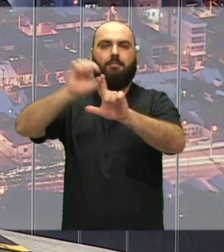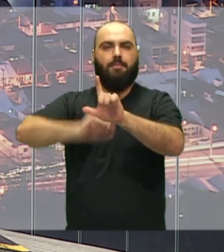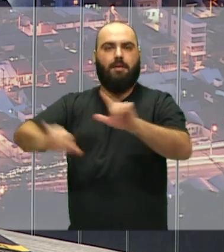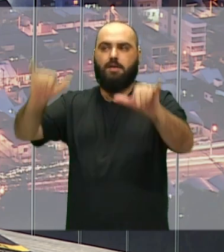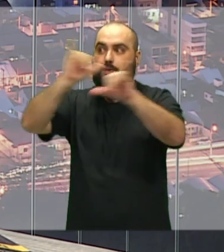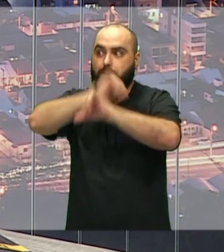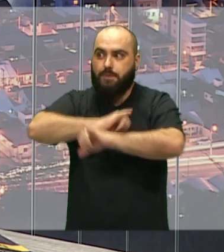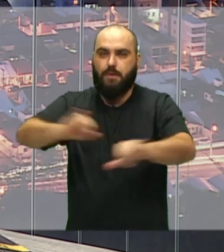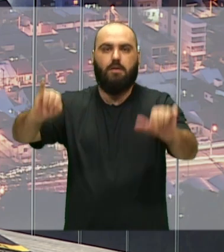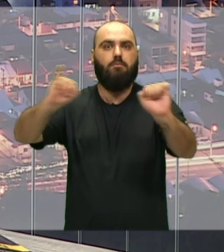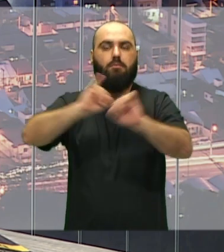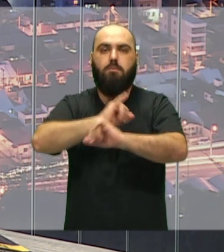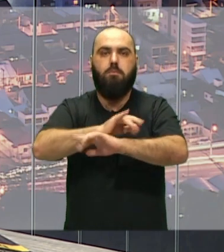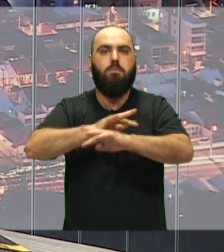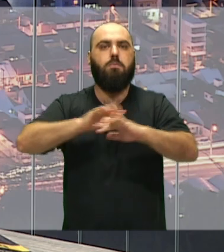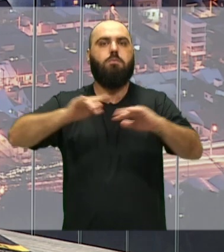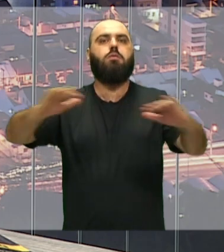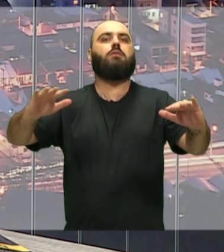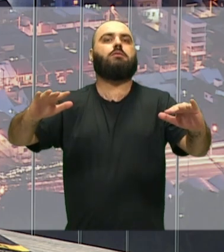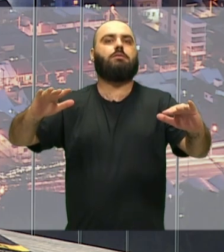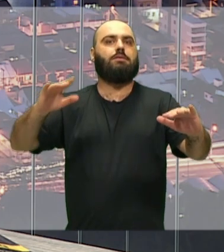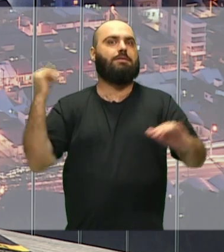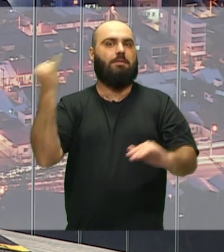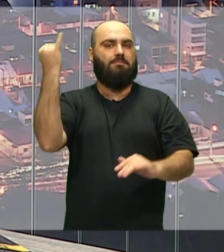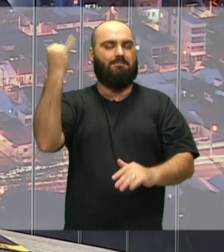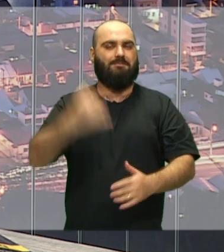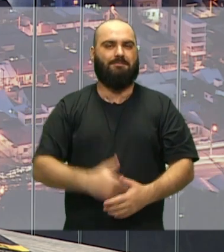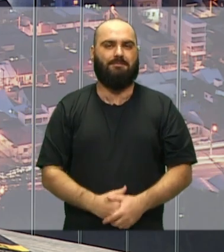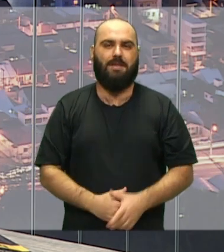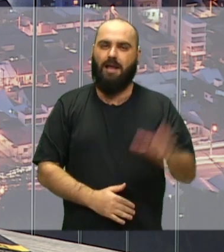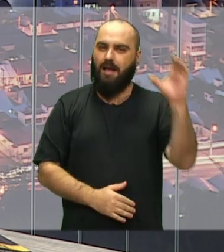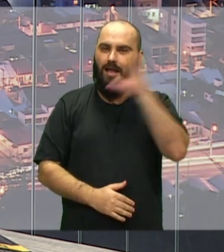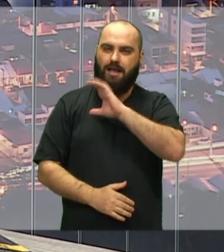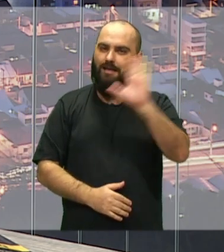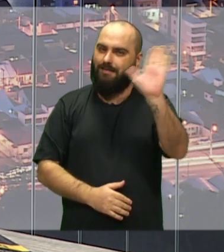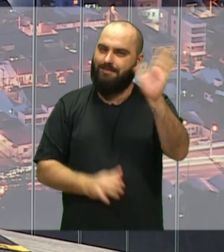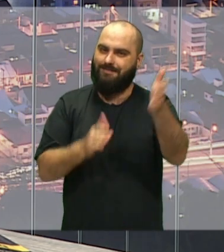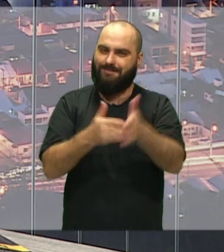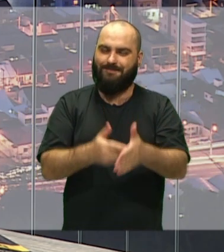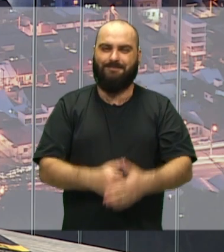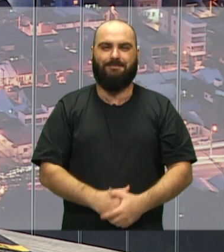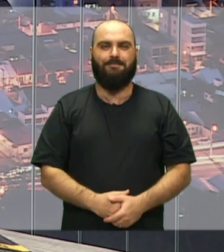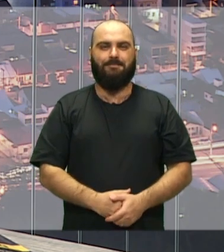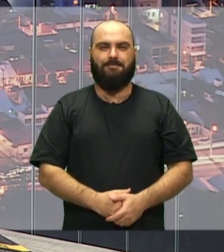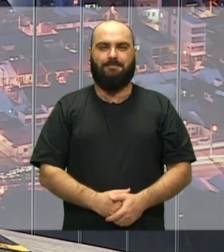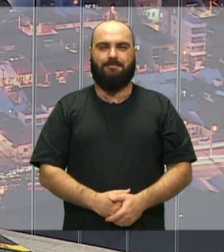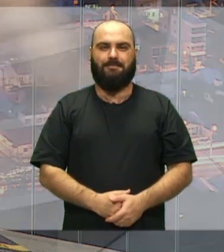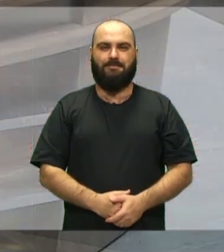sempre a boa informação circular. Até o próximo Câmara Aberta.